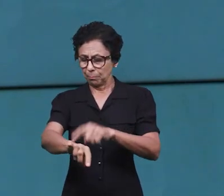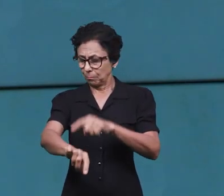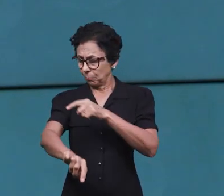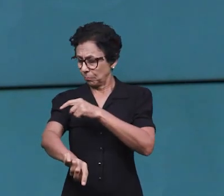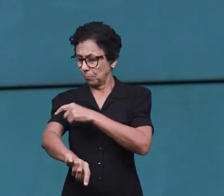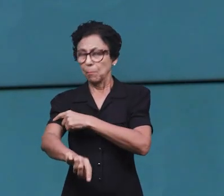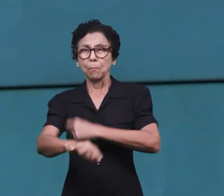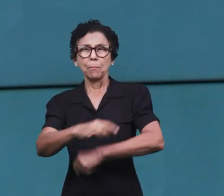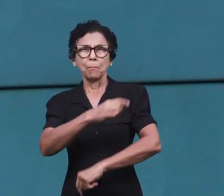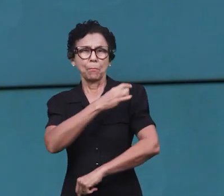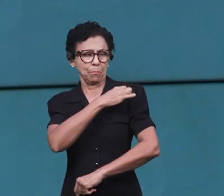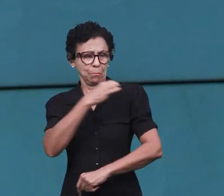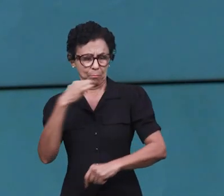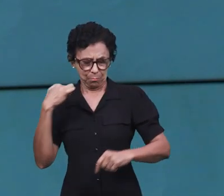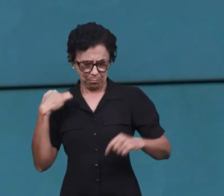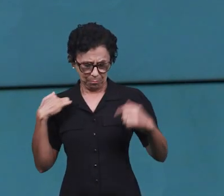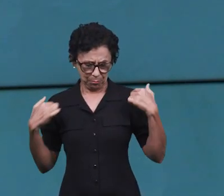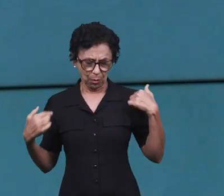pontos que estão